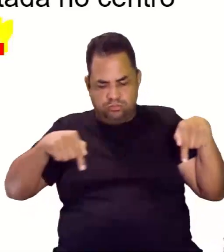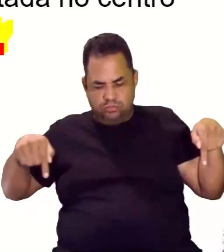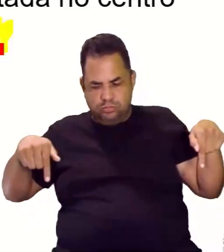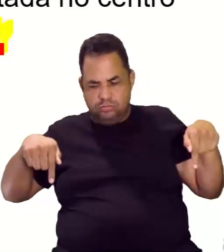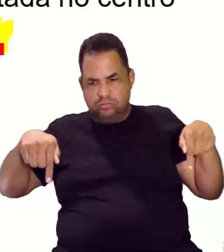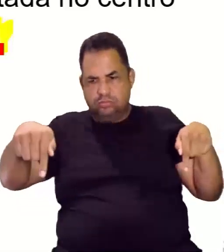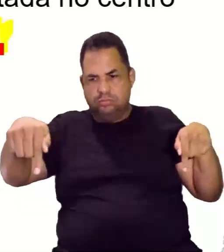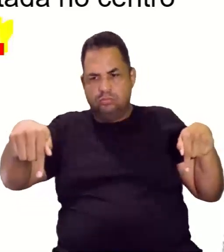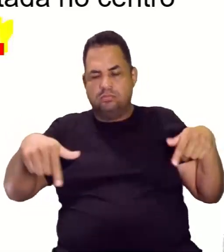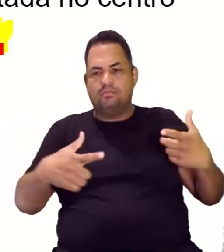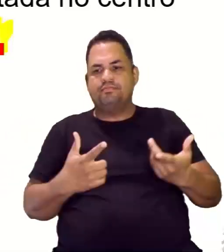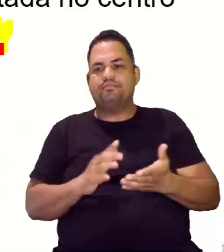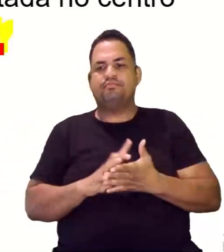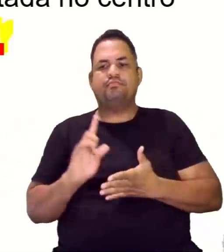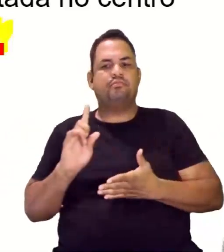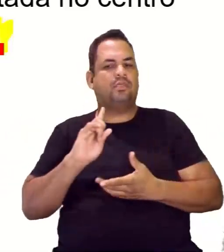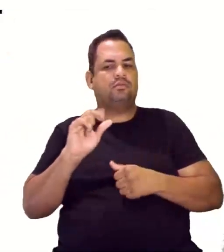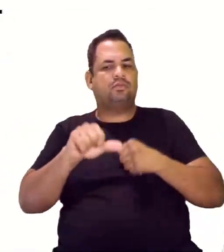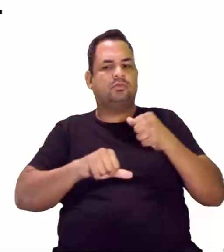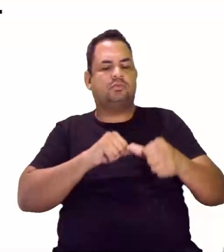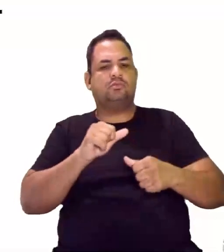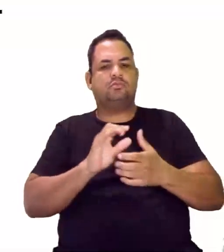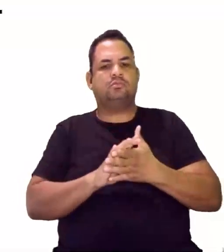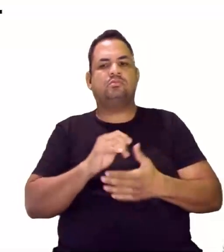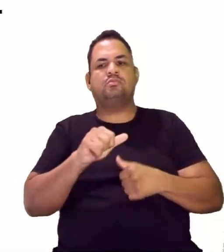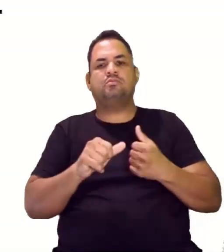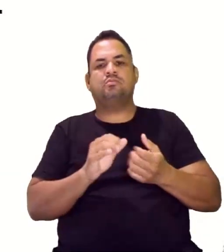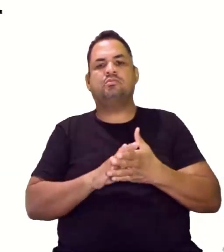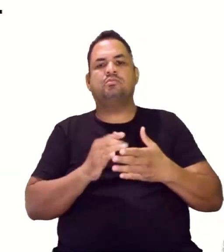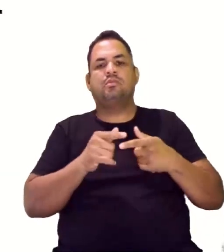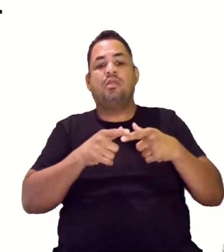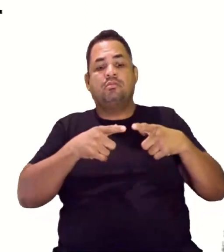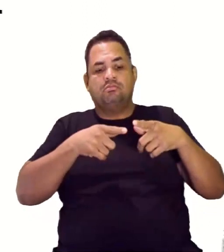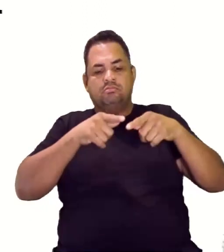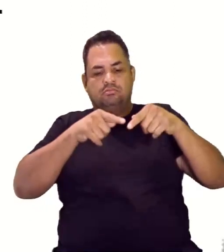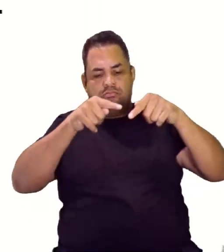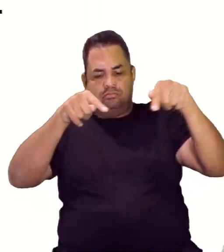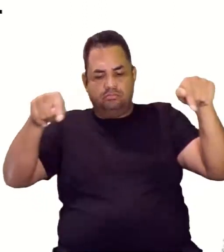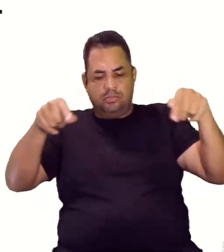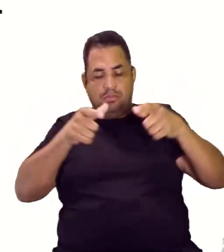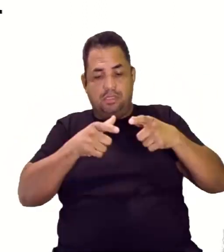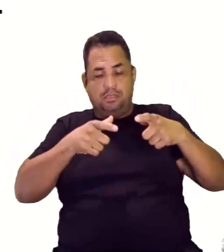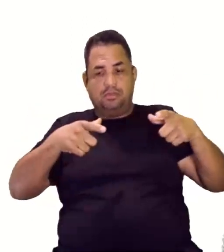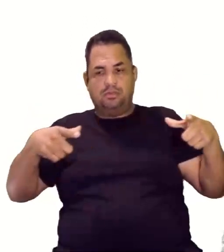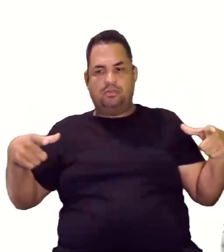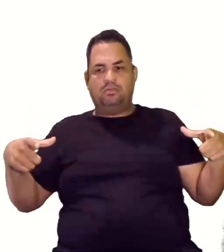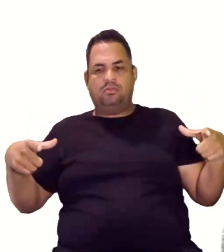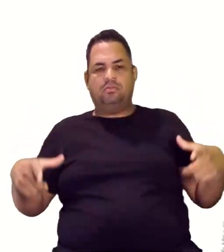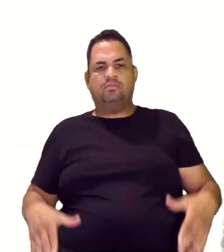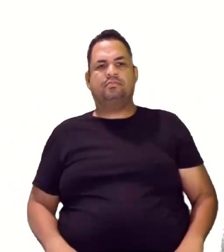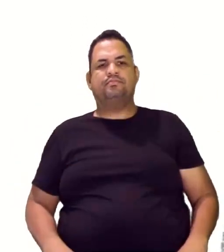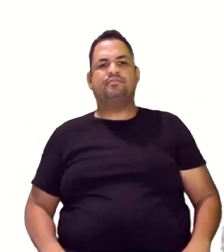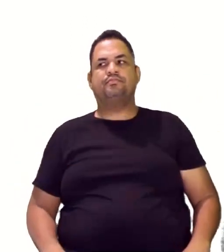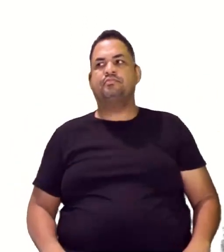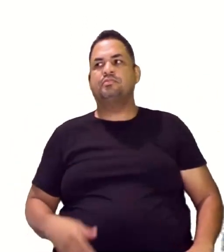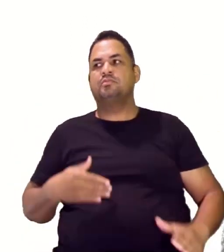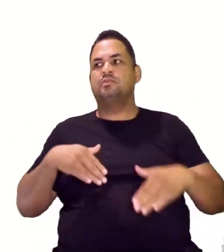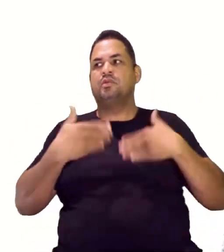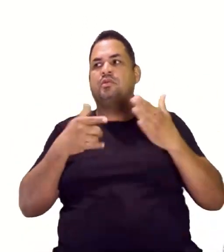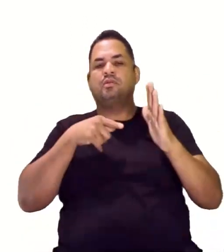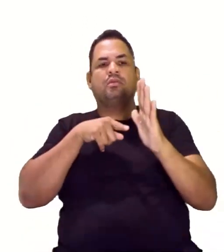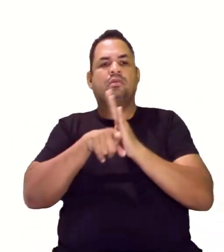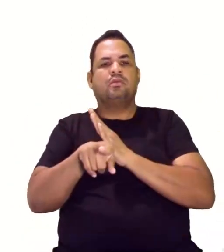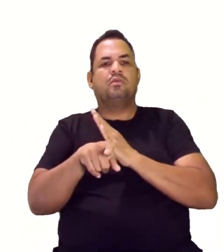10 por 20 centímetros não mudou. O que mudou foi uma área maior agora, né? Do terreno. Qual é a